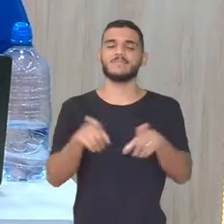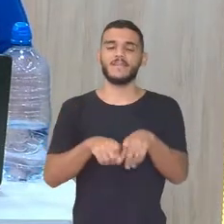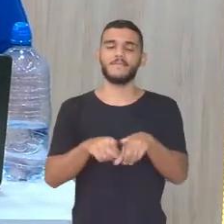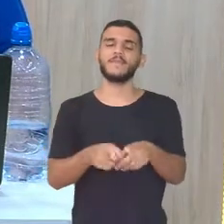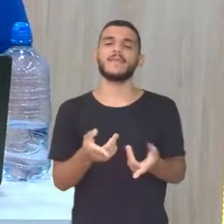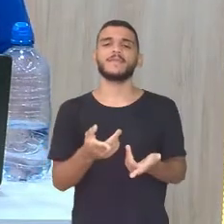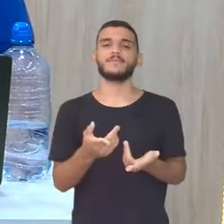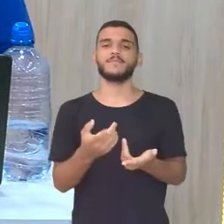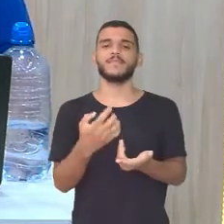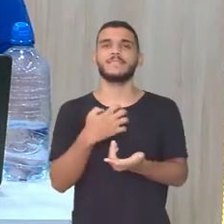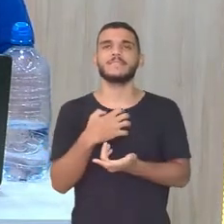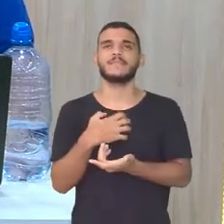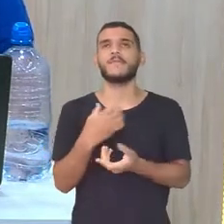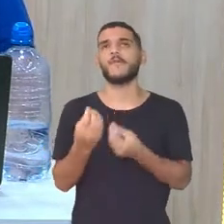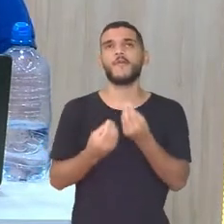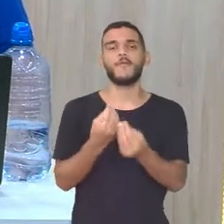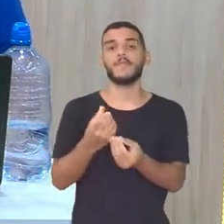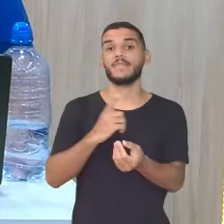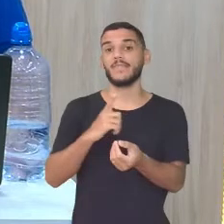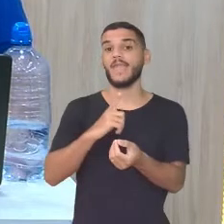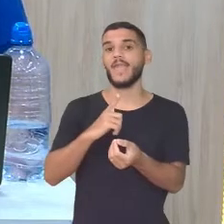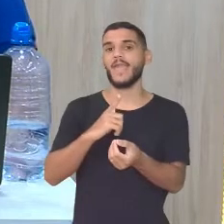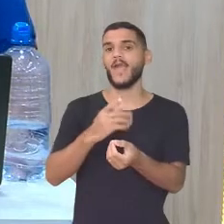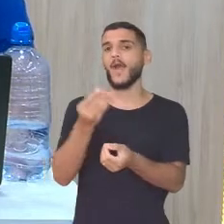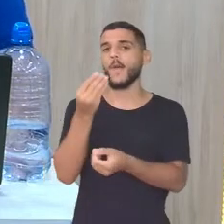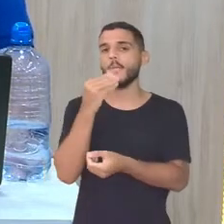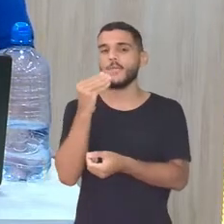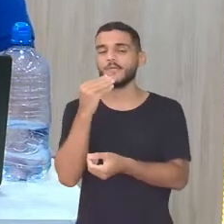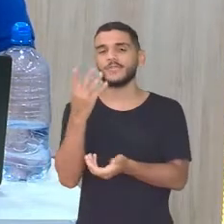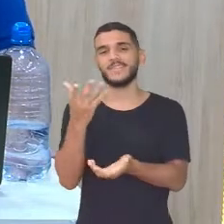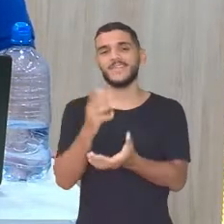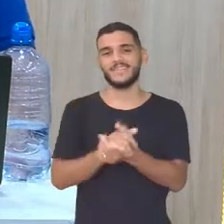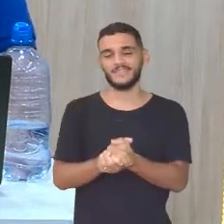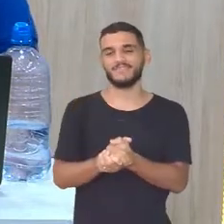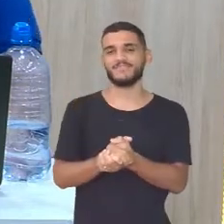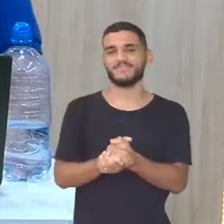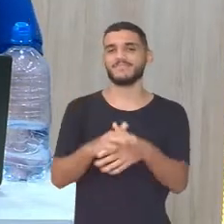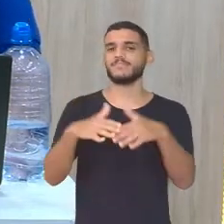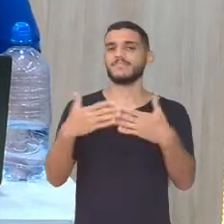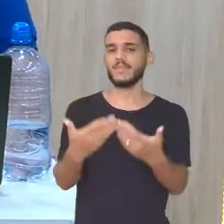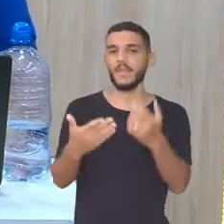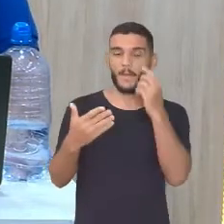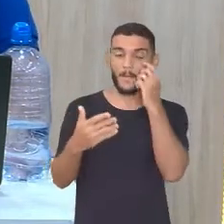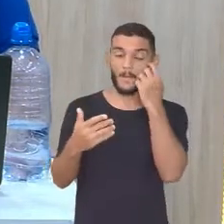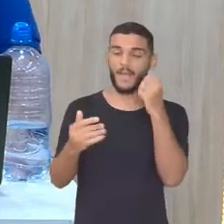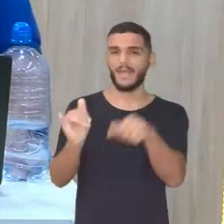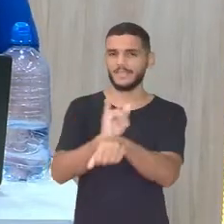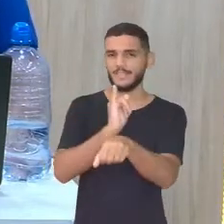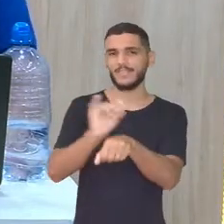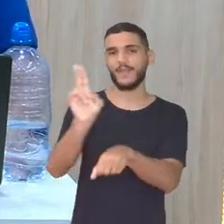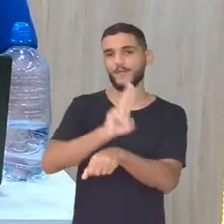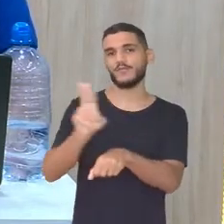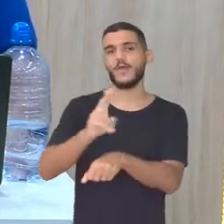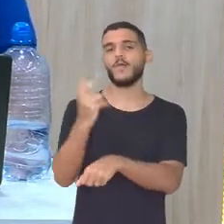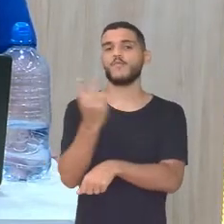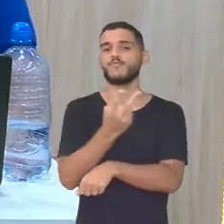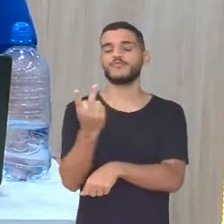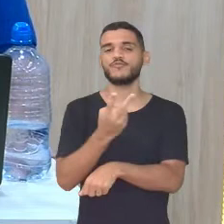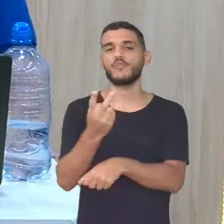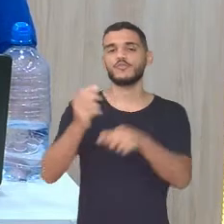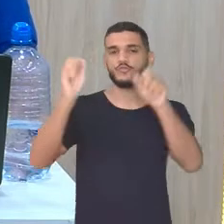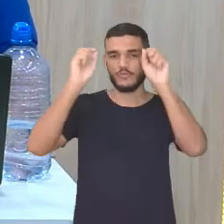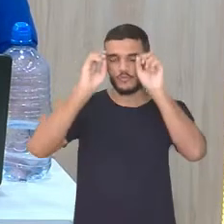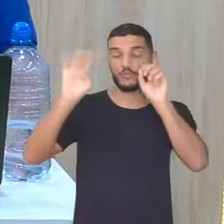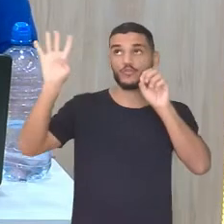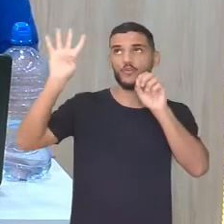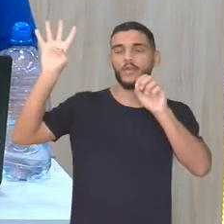acharam uma alternativa. Pode não ter sido a ideal, mas é a condição que eles têm ali. E eu acho que eles se